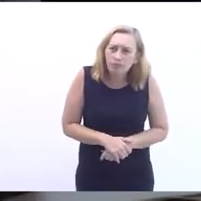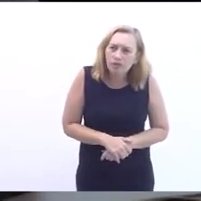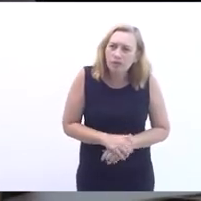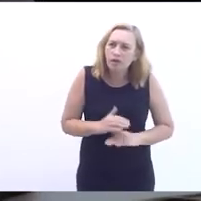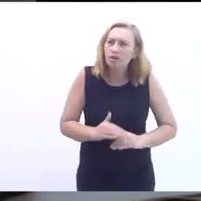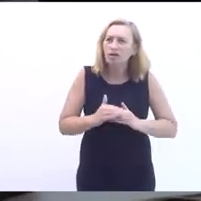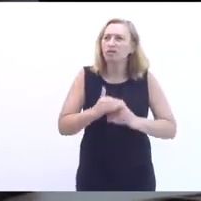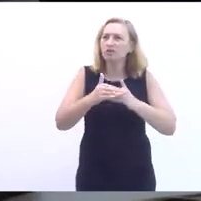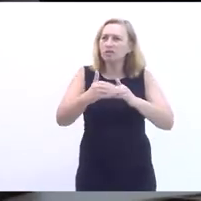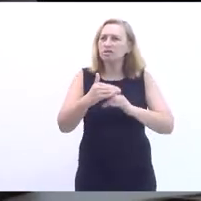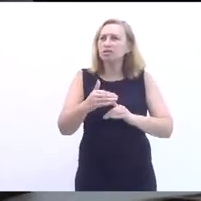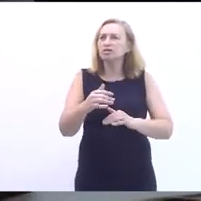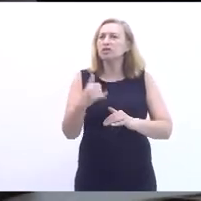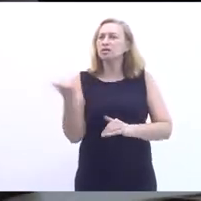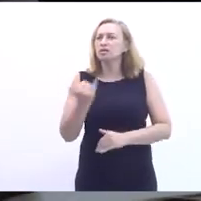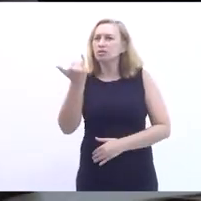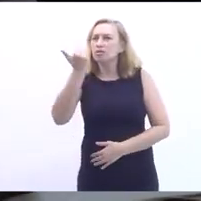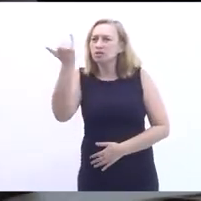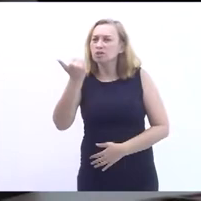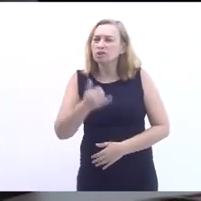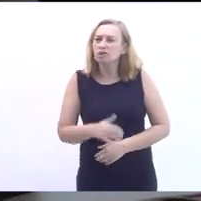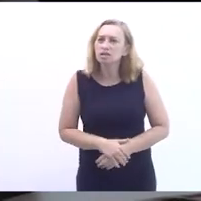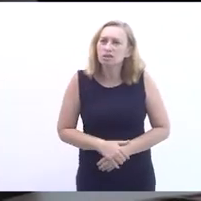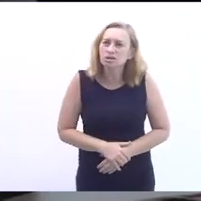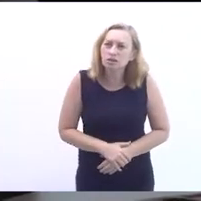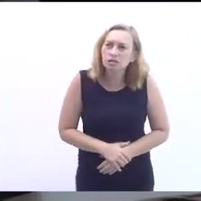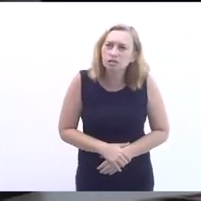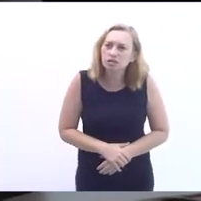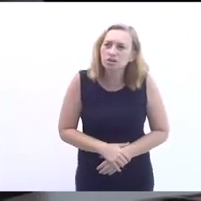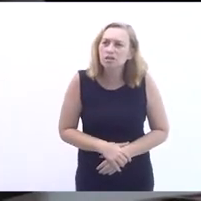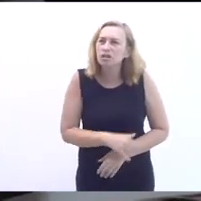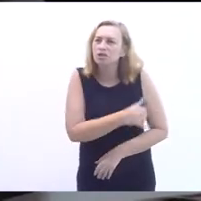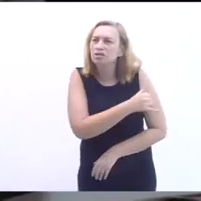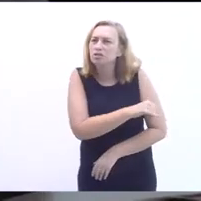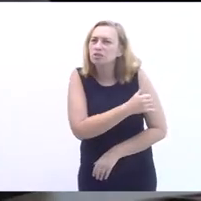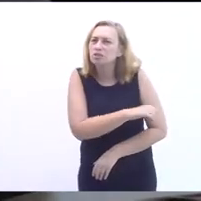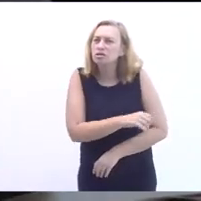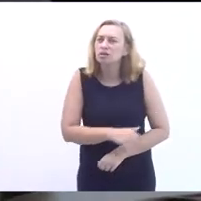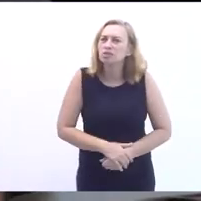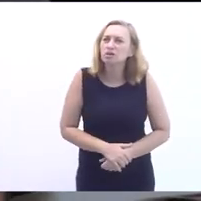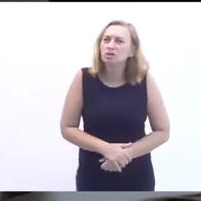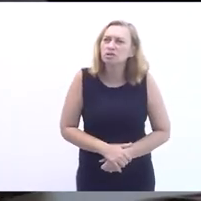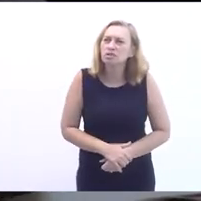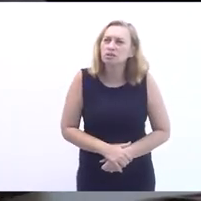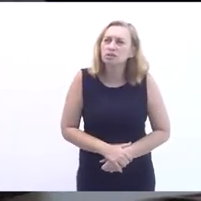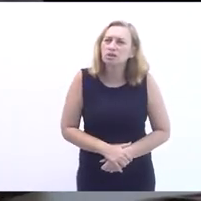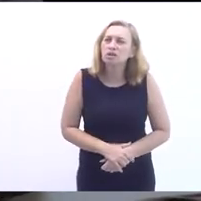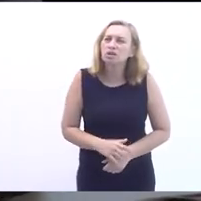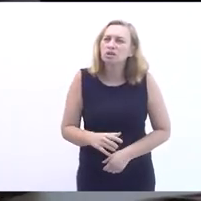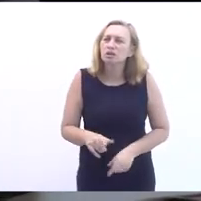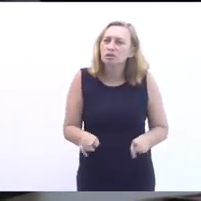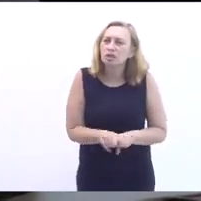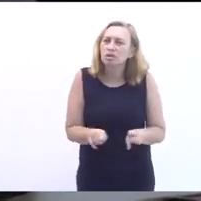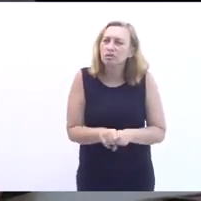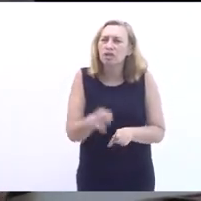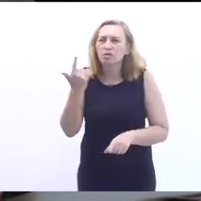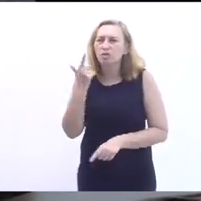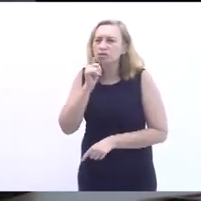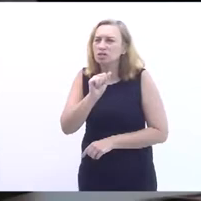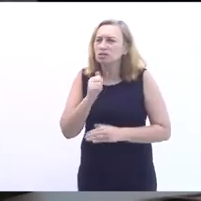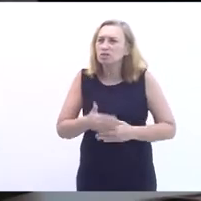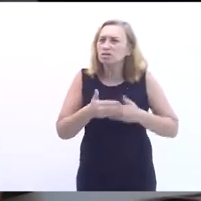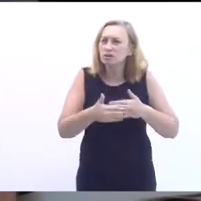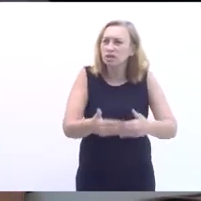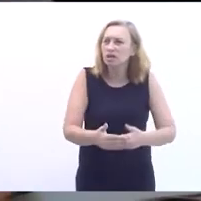avanços importantes na situação e você é uma pessoa super importante que o Rio de Janeiro nisso é nós também conseguimos avançar